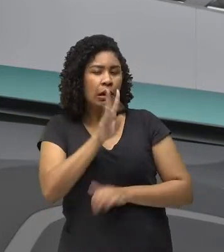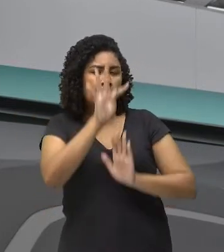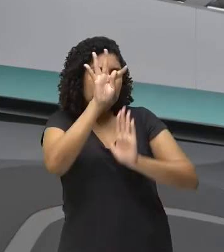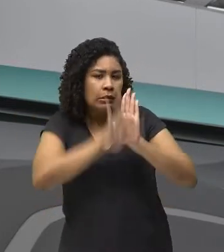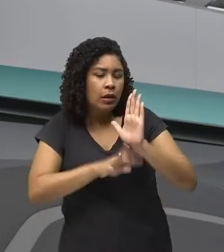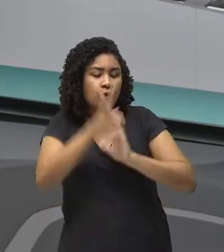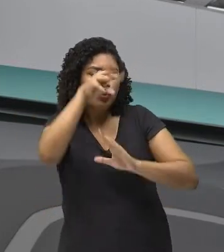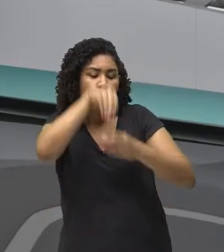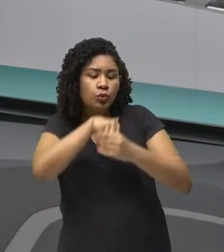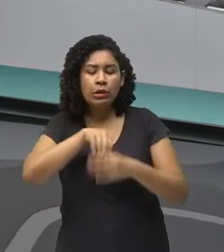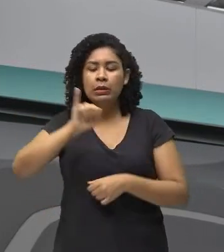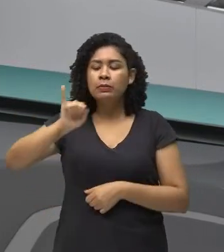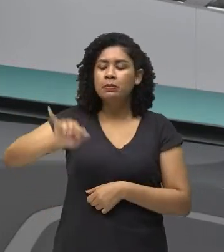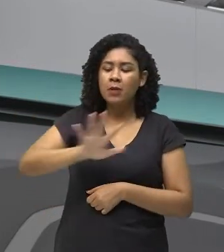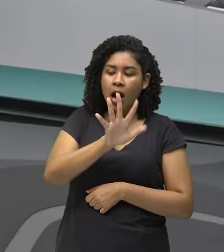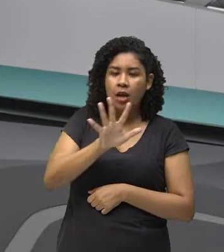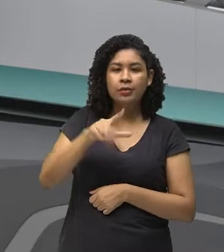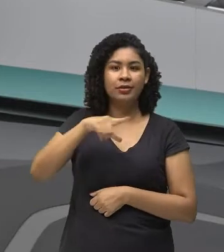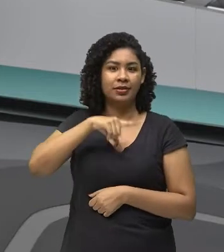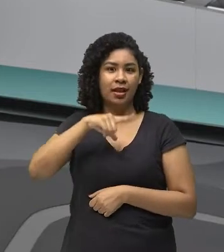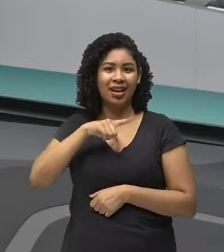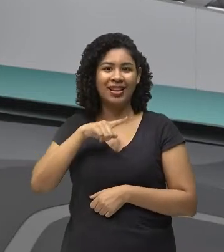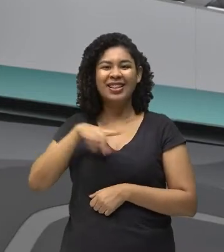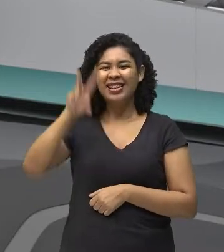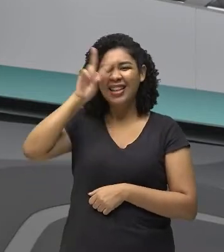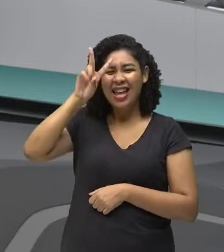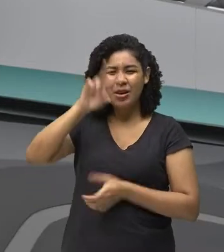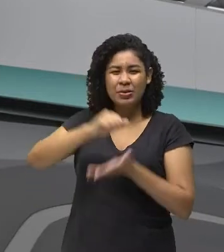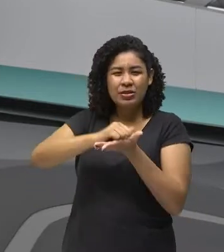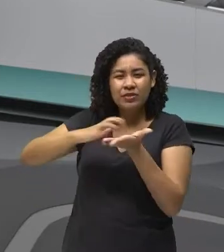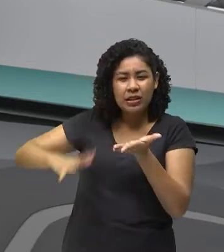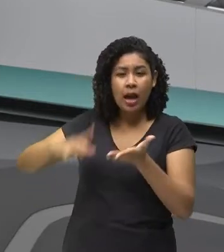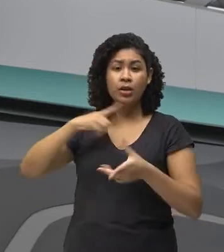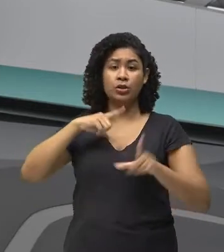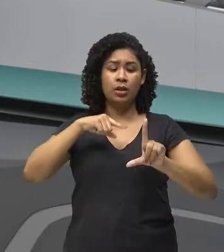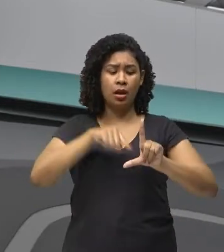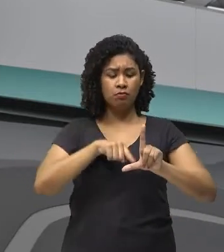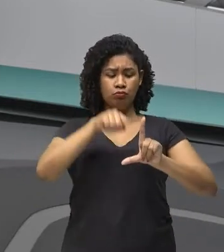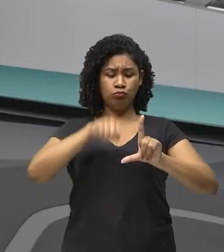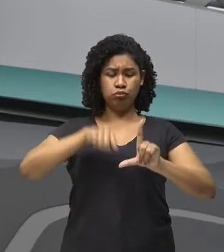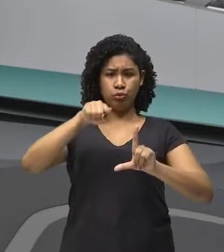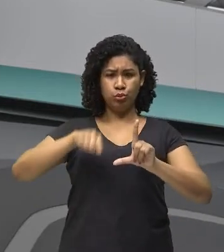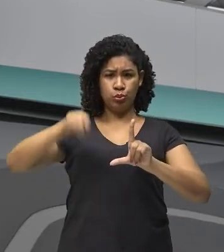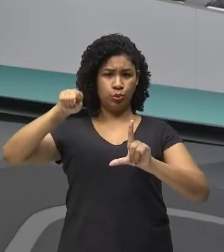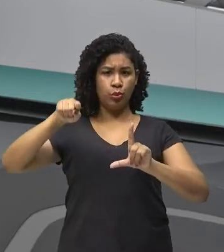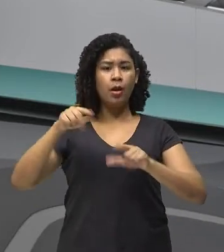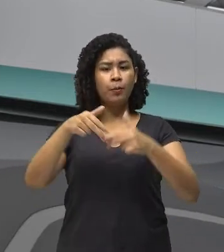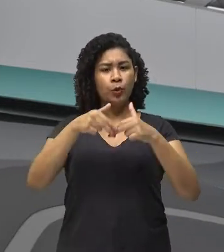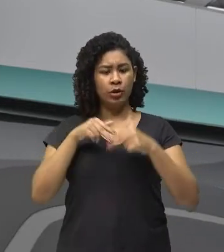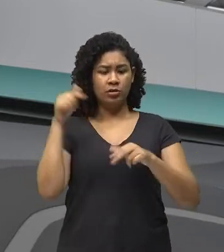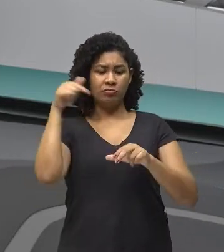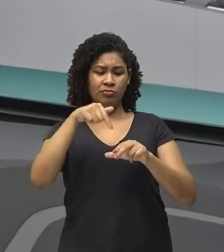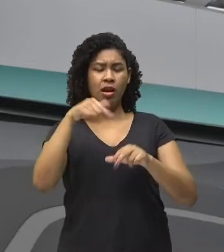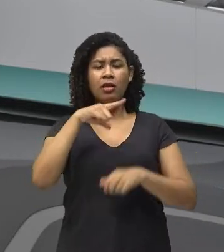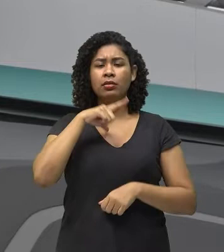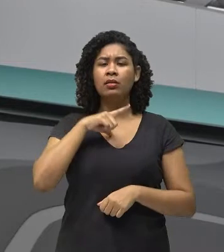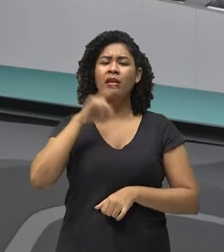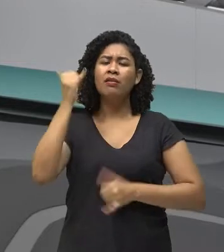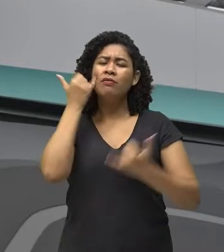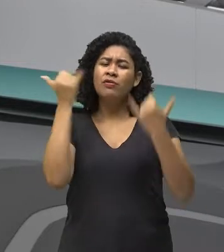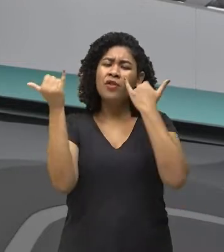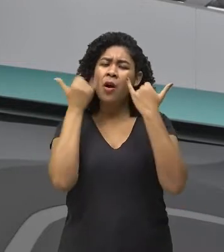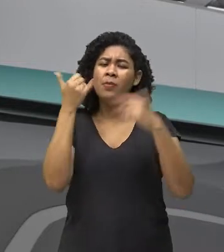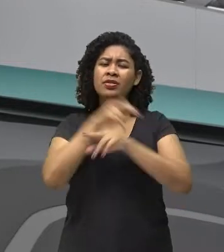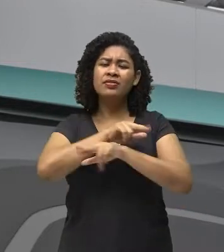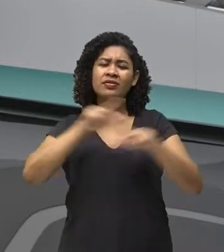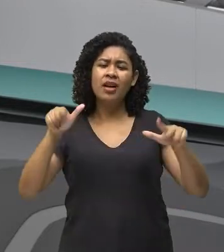A gente viu na nossa atividade que tinham gráficos. Nesses gráficos tem várias informações. Então, quando você avalia,